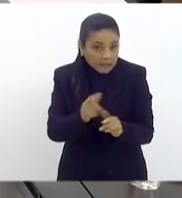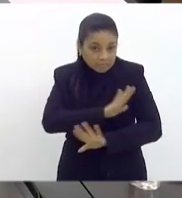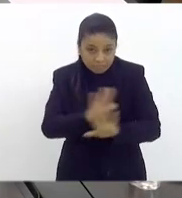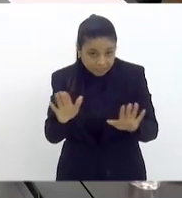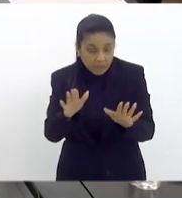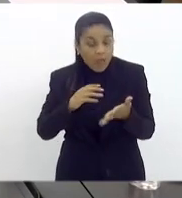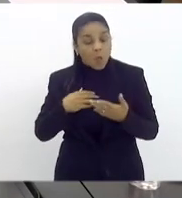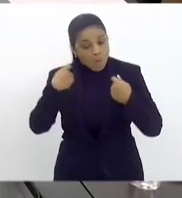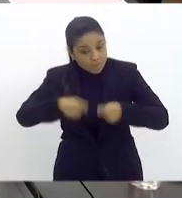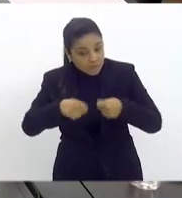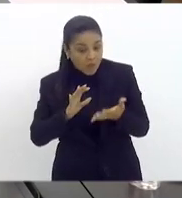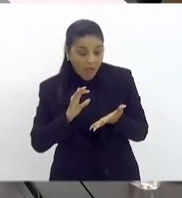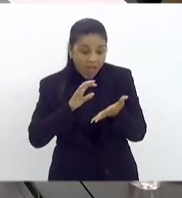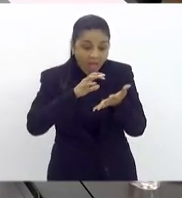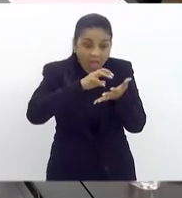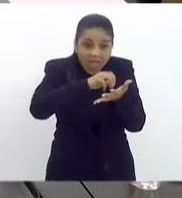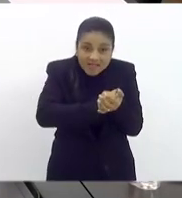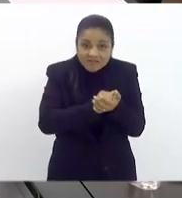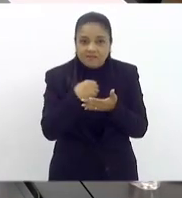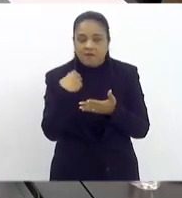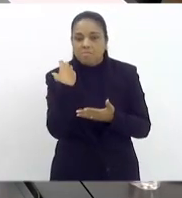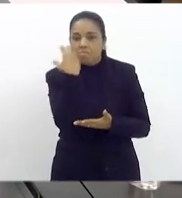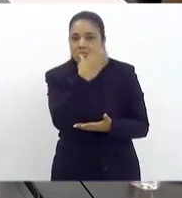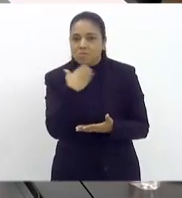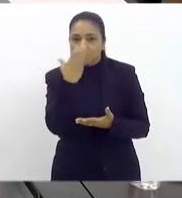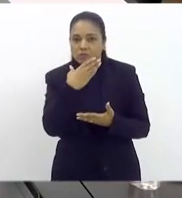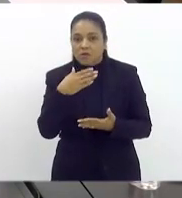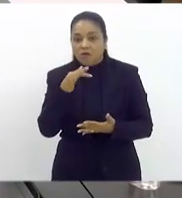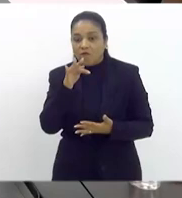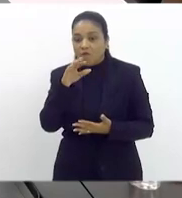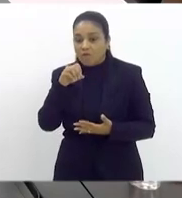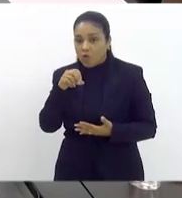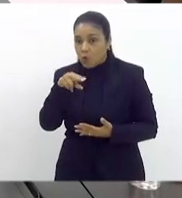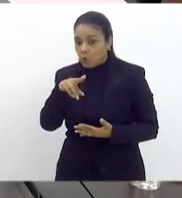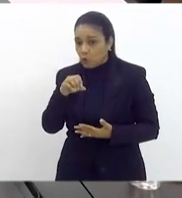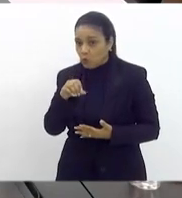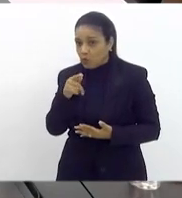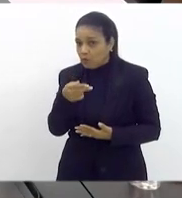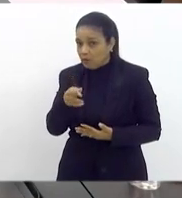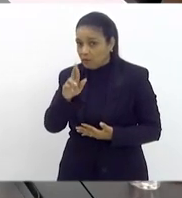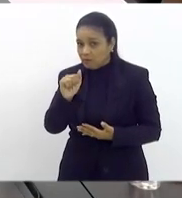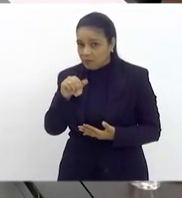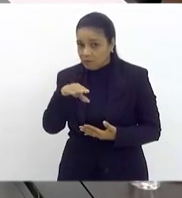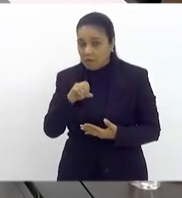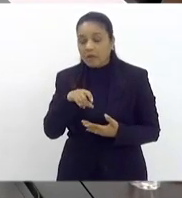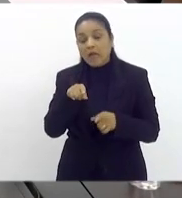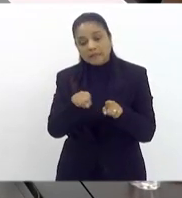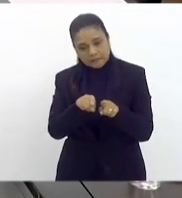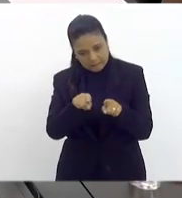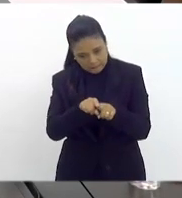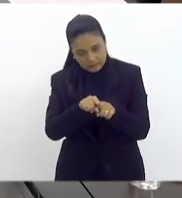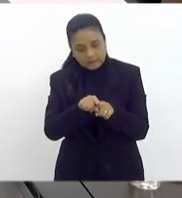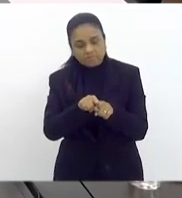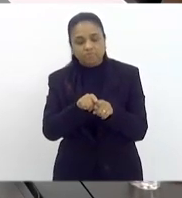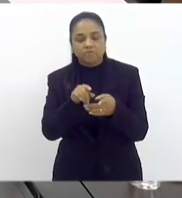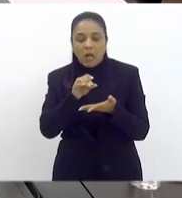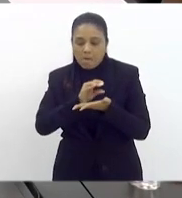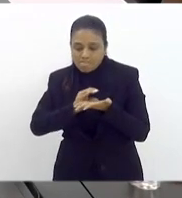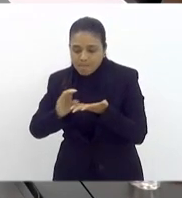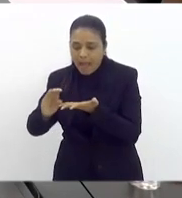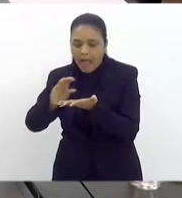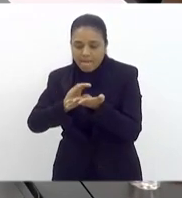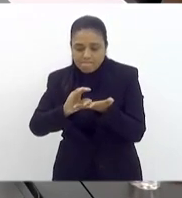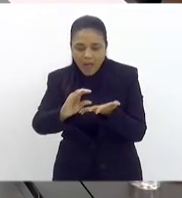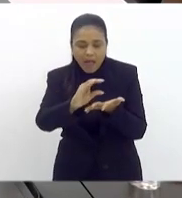música e fazer com que ela seja um fonograma. Quando eu faço o fonograma, aí sim ela vai começar a ser fatiada